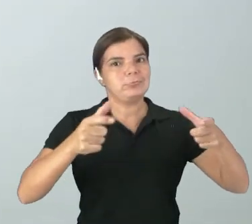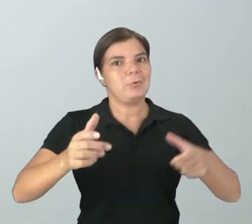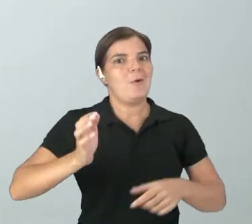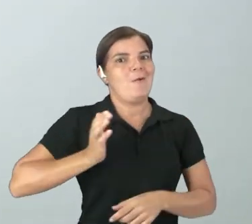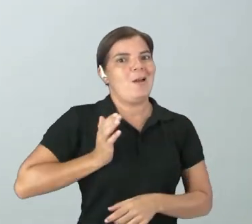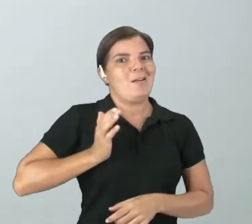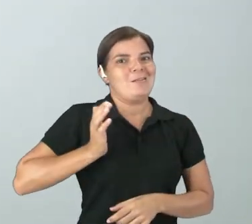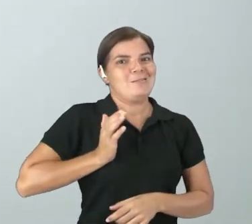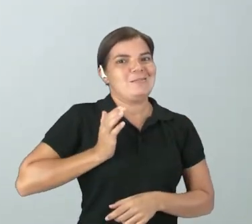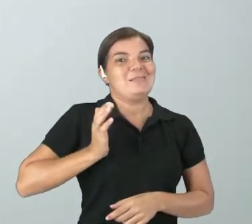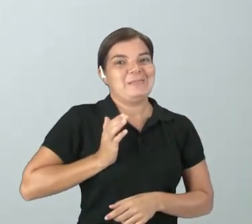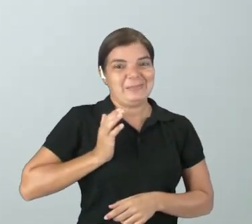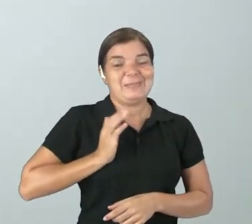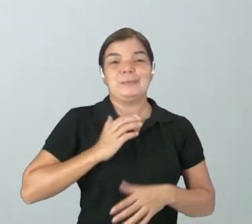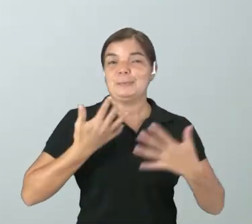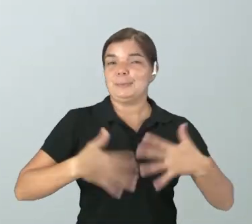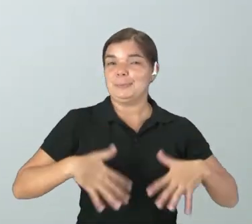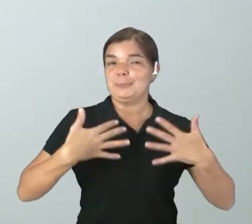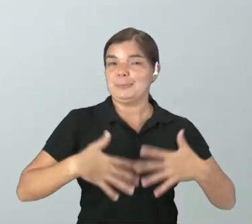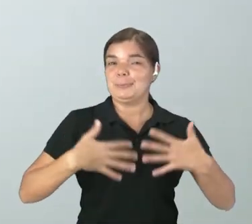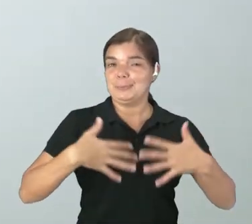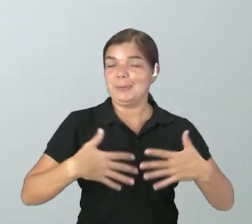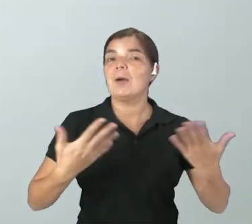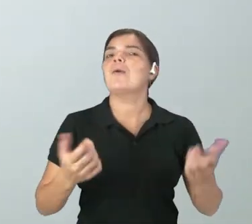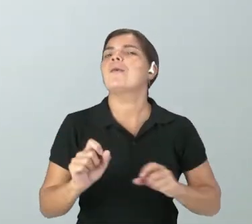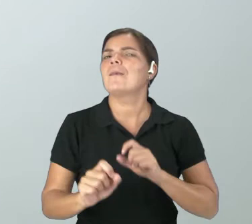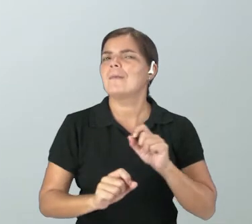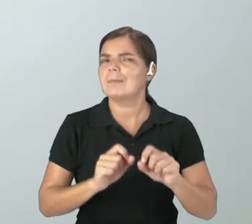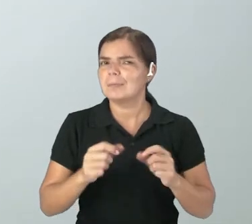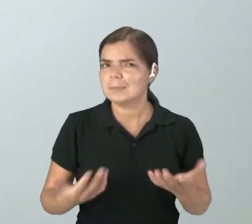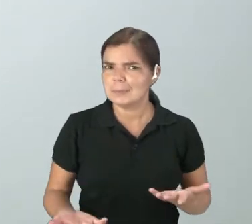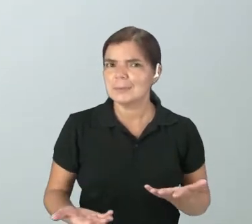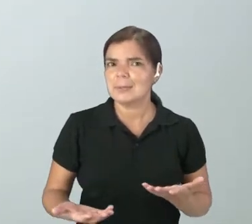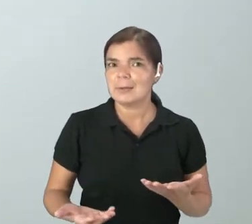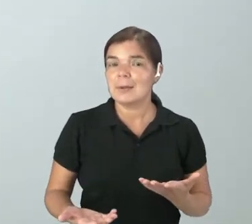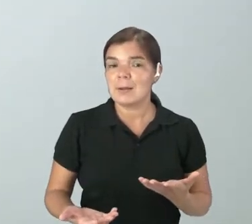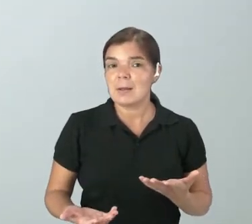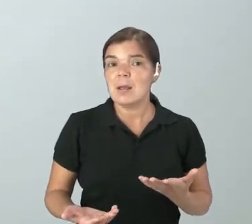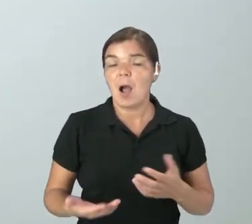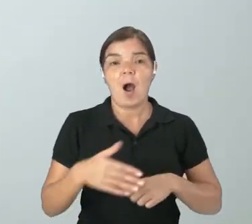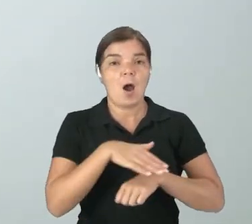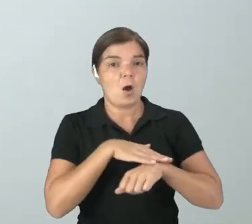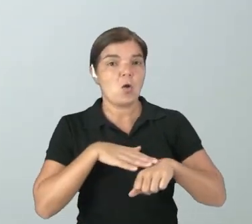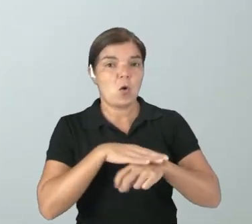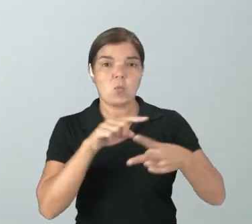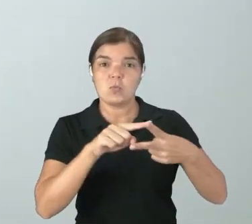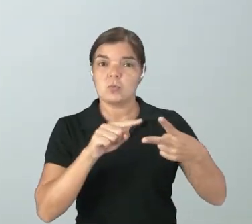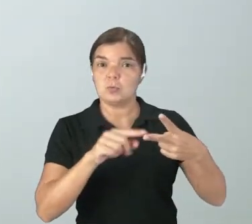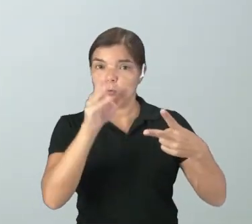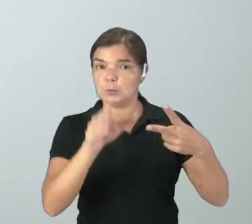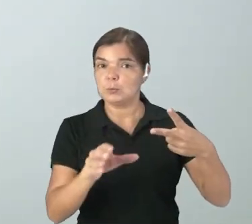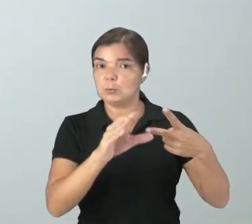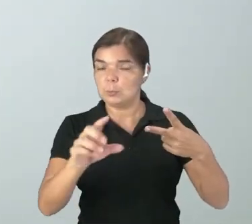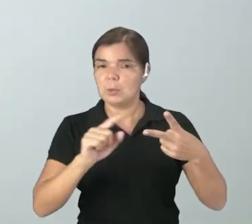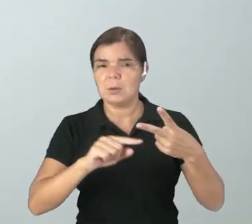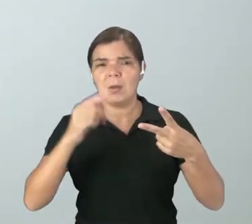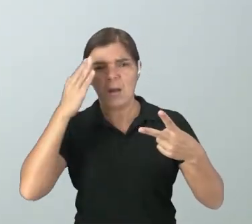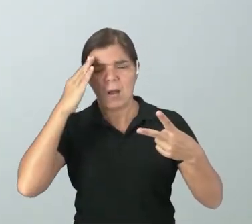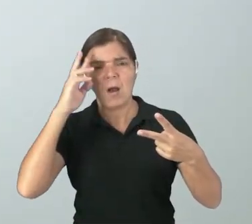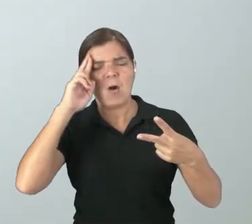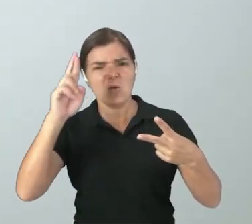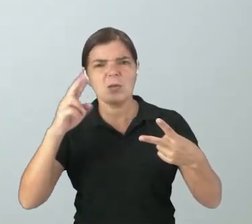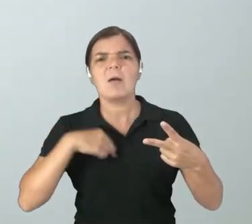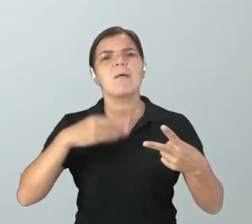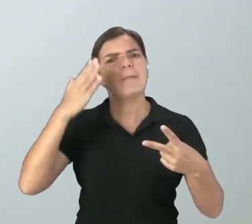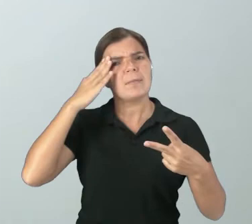vai enriquecendo as custas dele. E aí o mais louco disso tudo é que a conversa entre esses dois personagens dá a